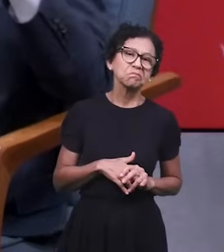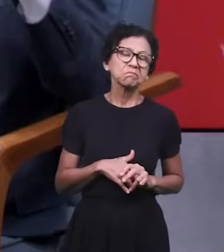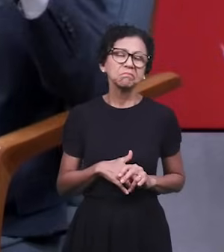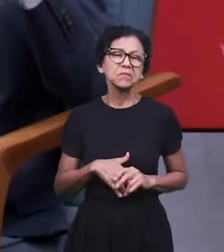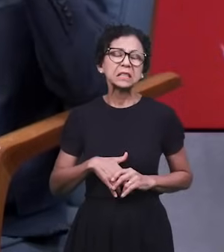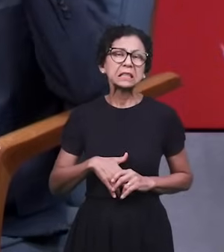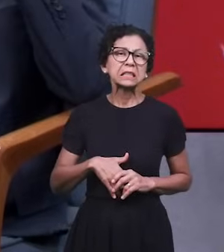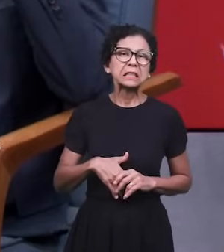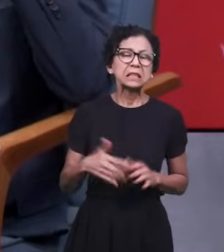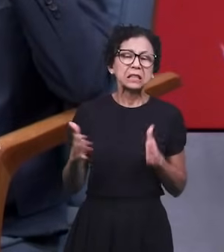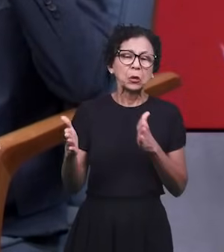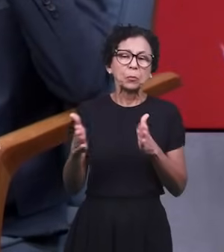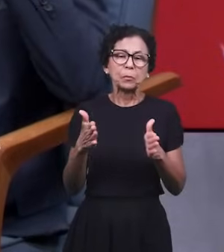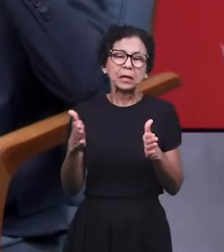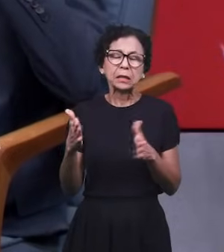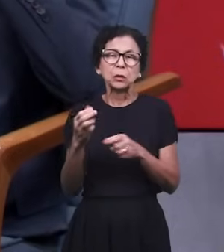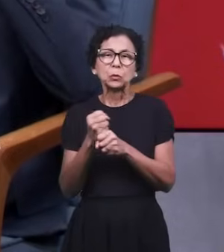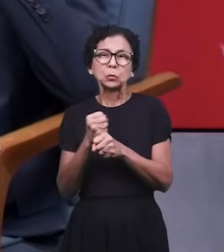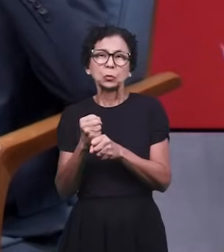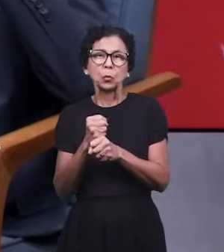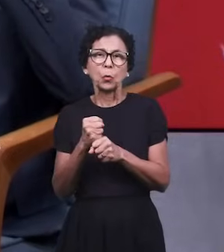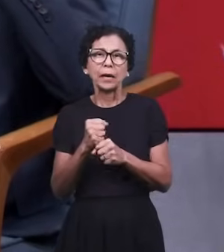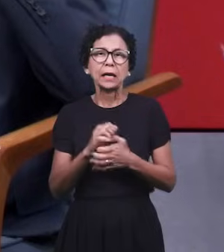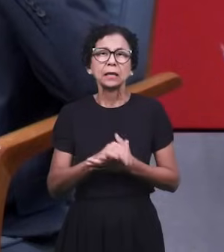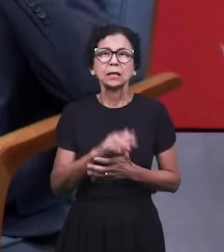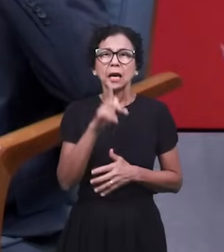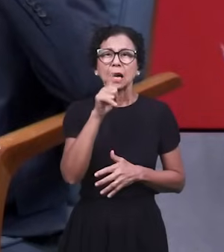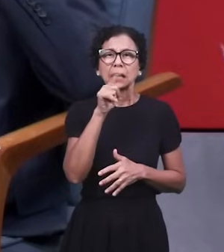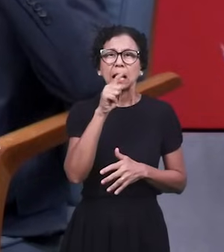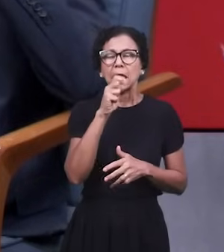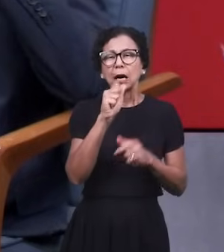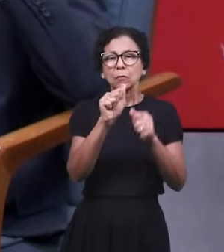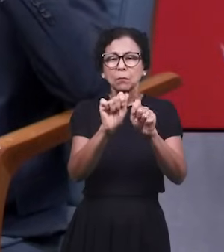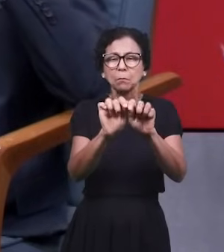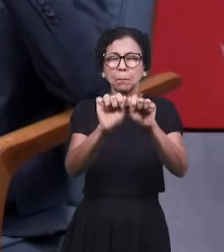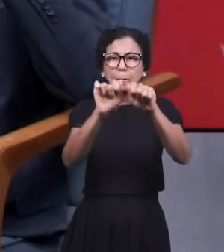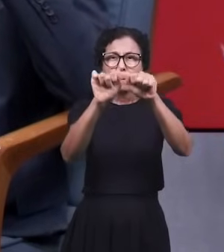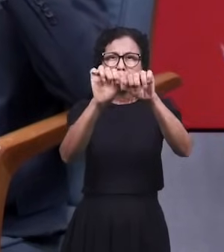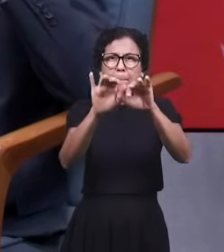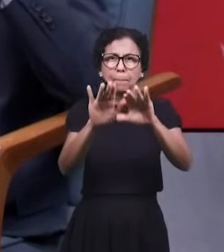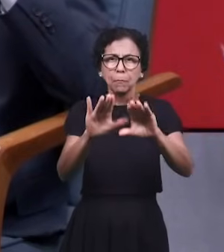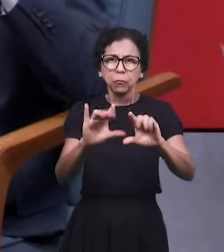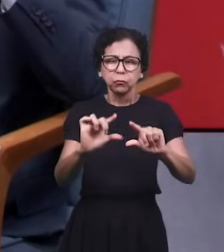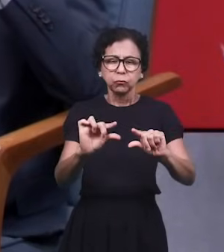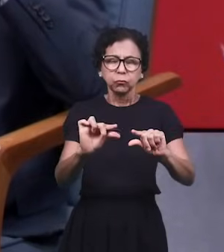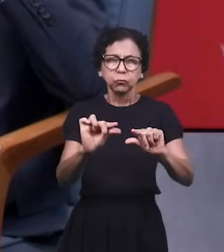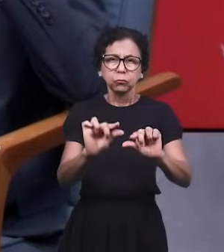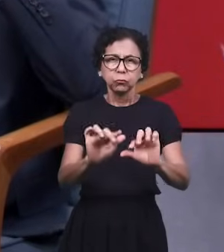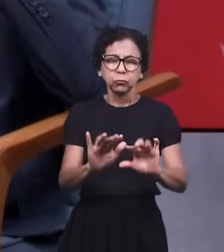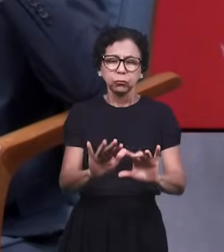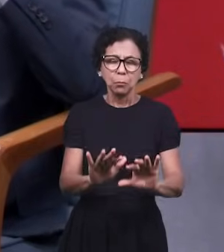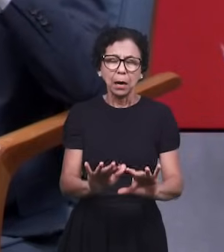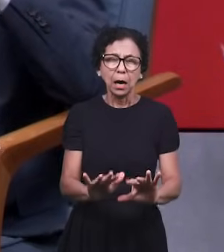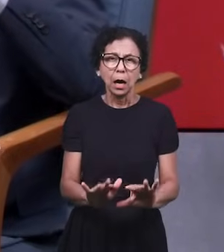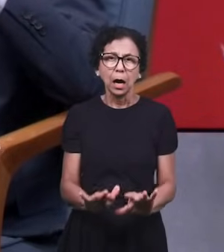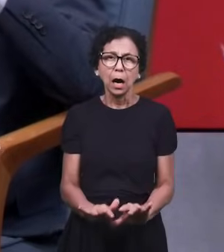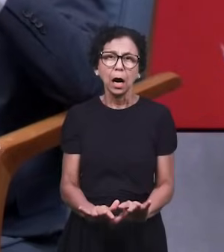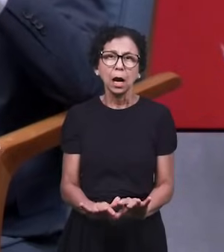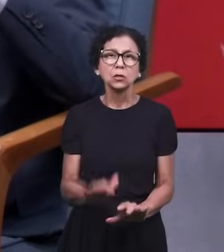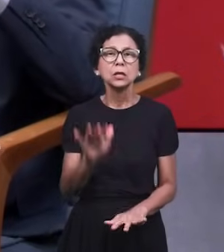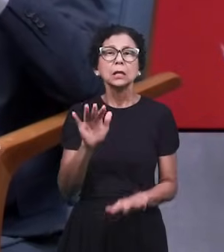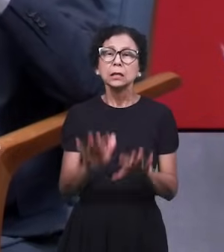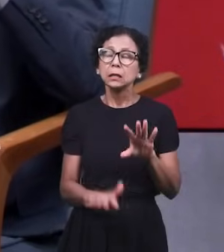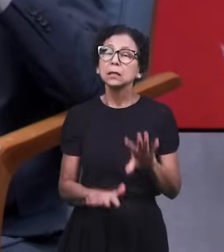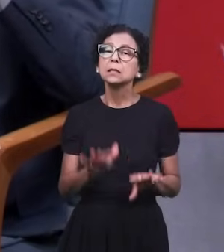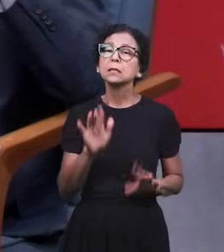uma época do ano onde a maré é muito baixa e às vezes você atravessa de um